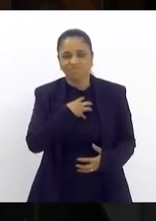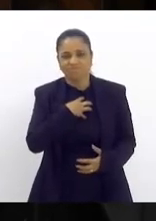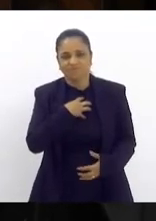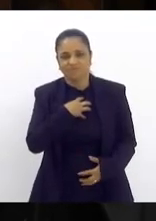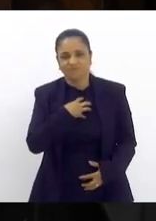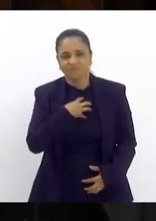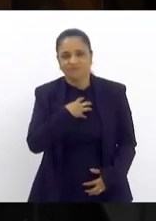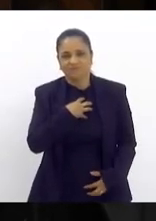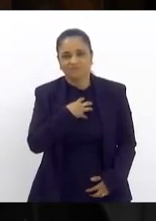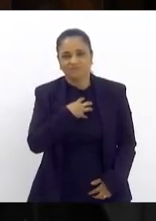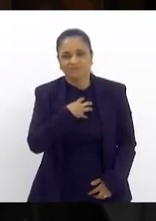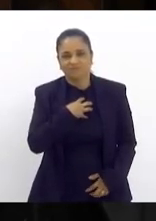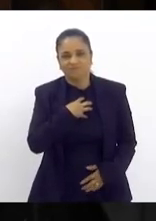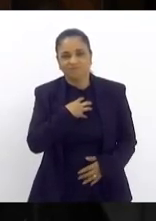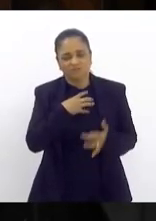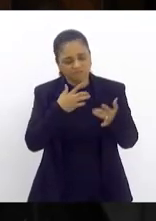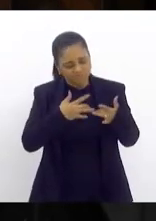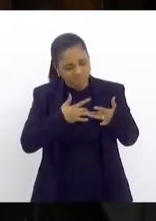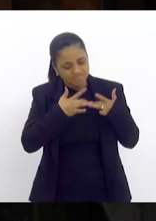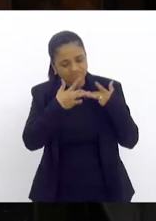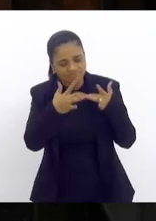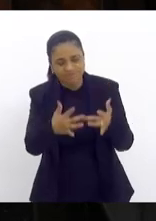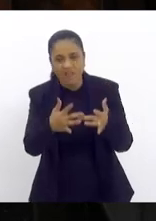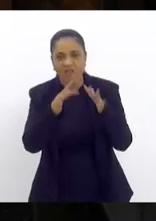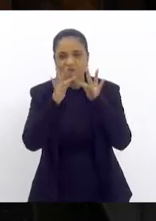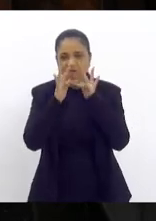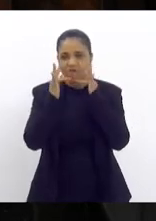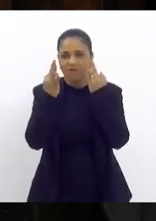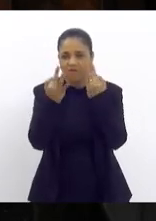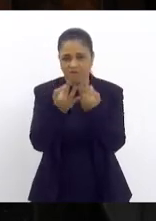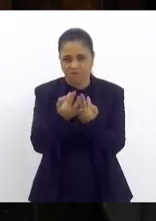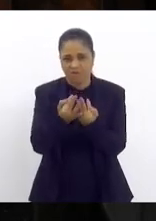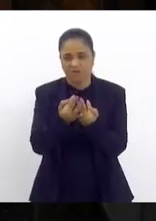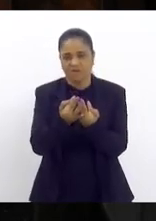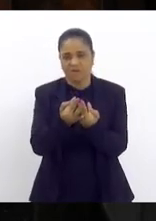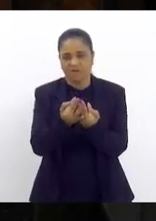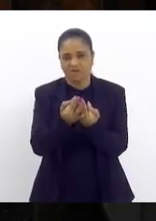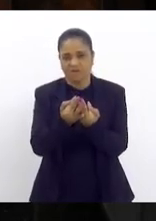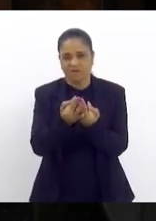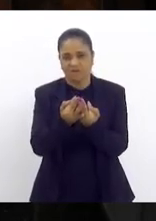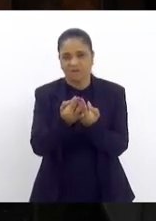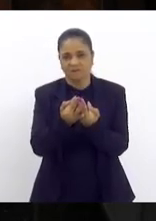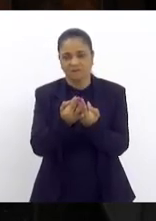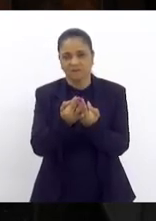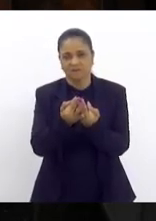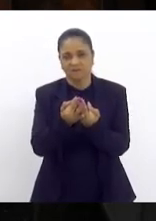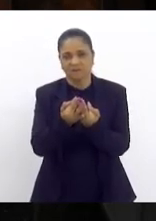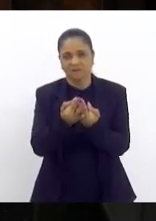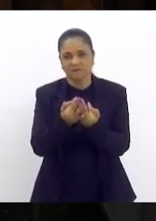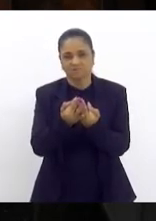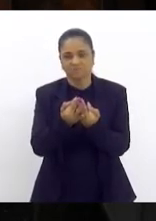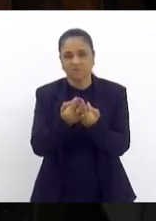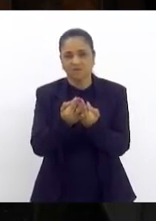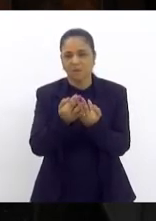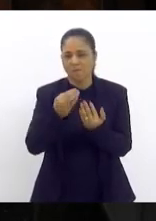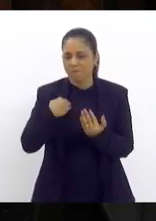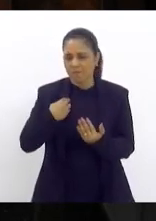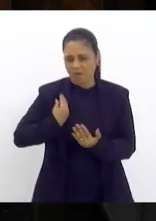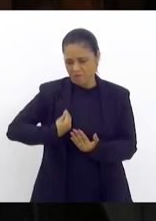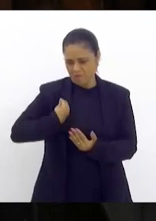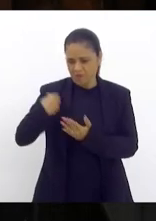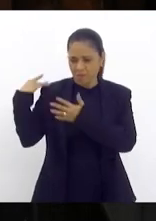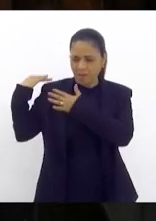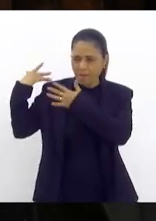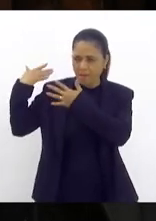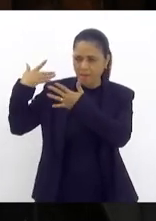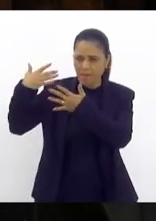sentimento de solidariedade às famílias, porque ao longo da minha vida, e